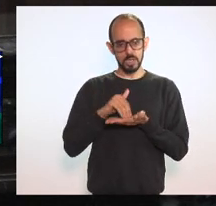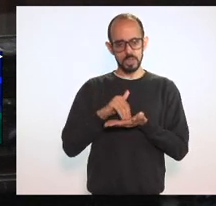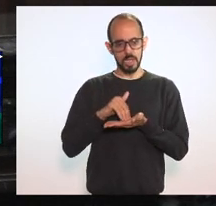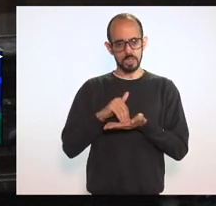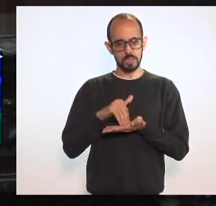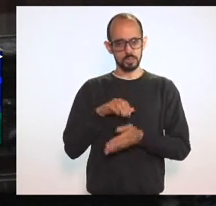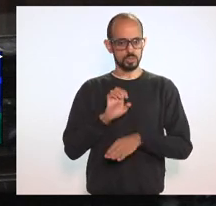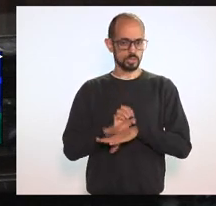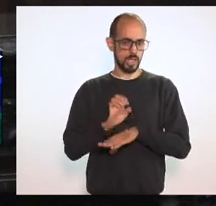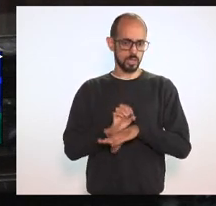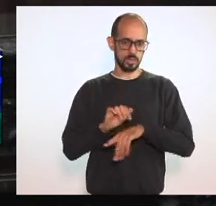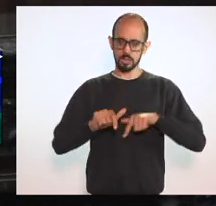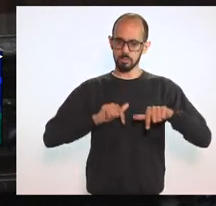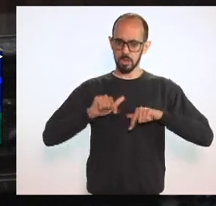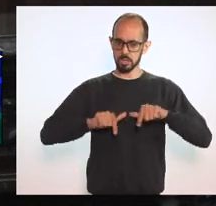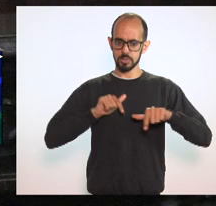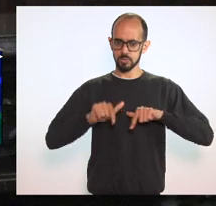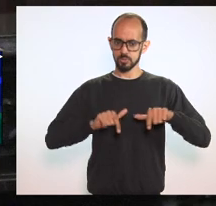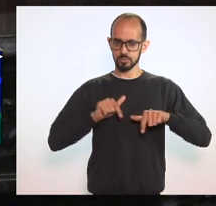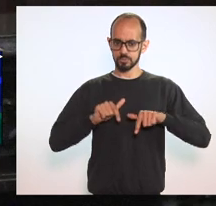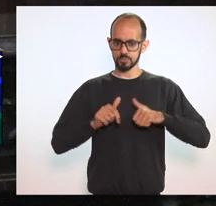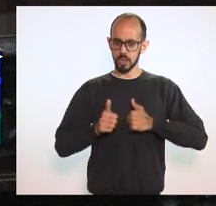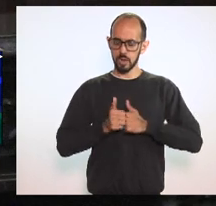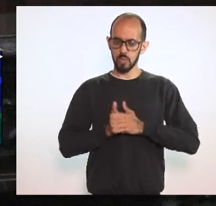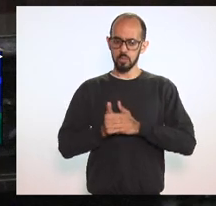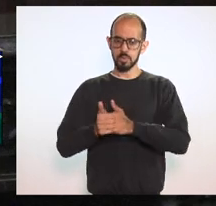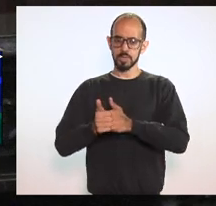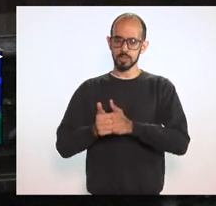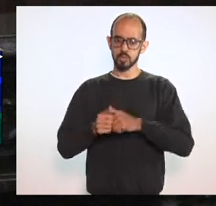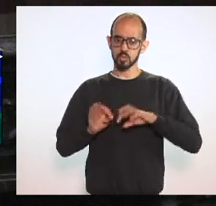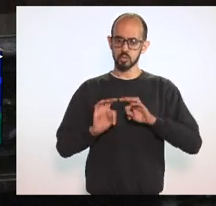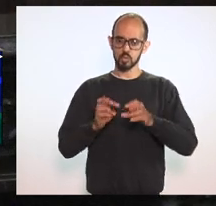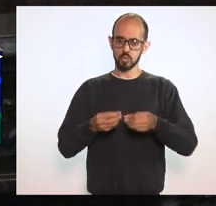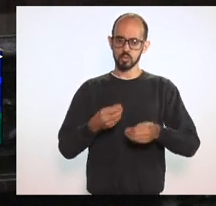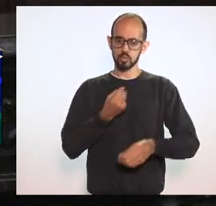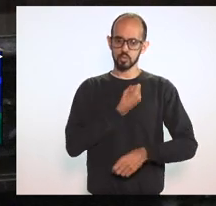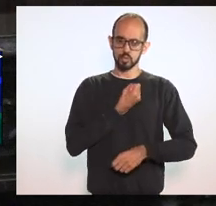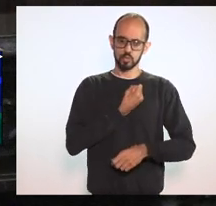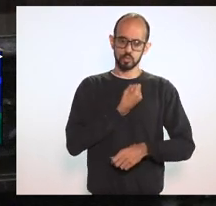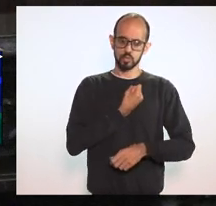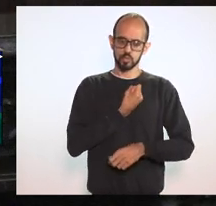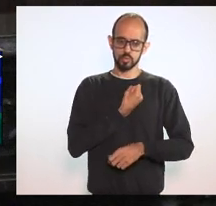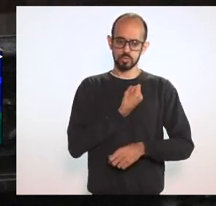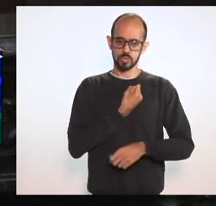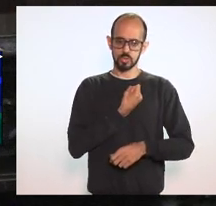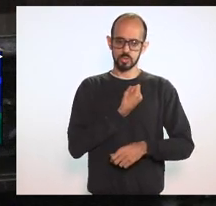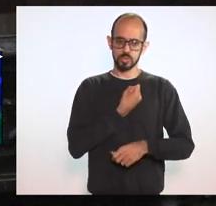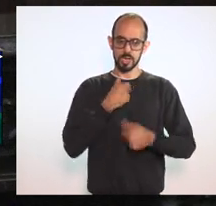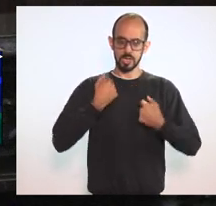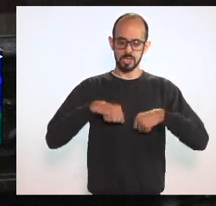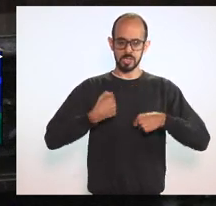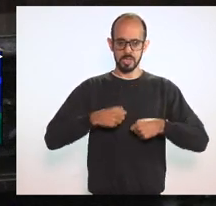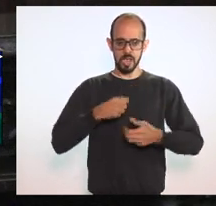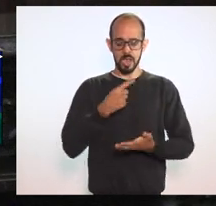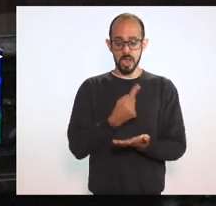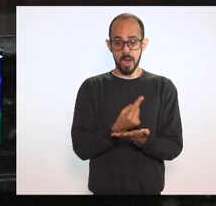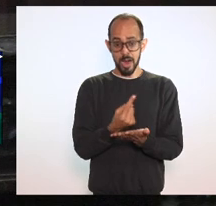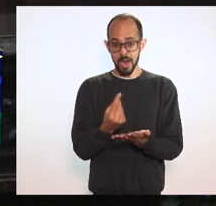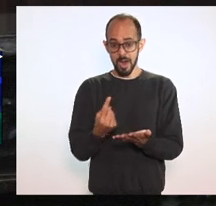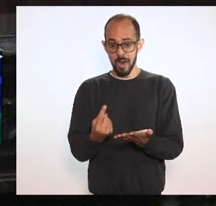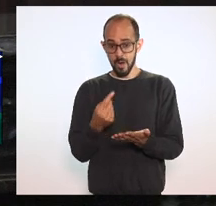intensamente acompanhando os números e os dados e as especificidades de cada município